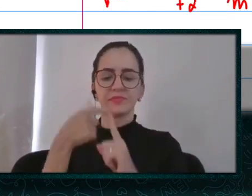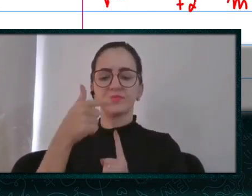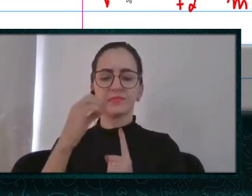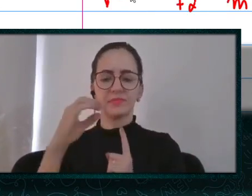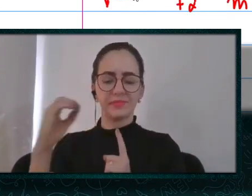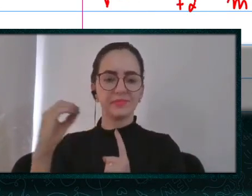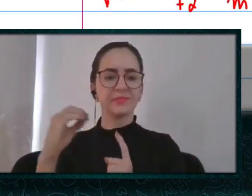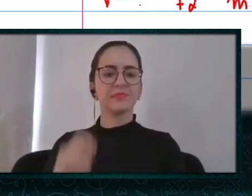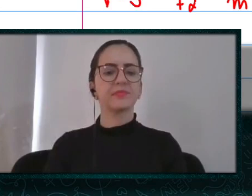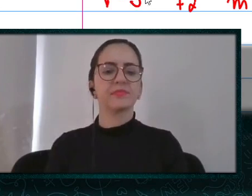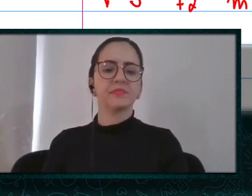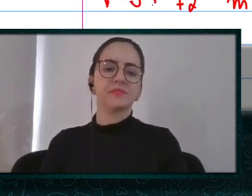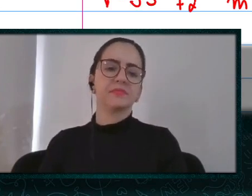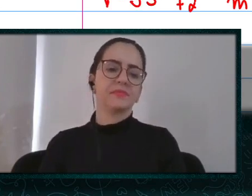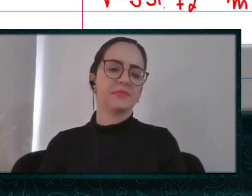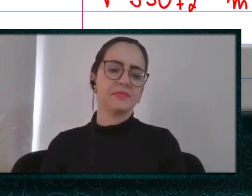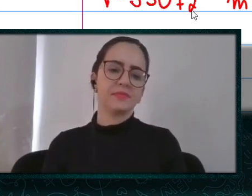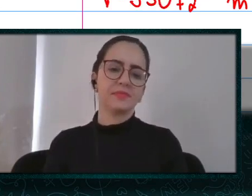350